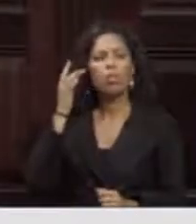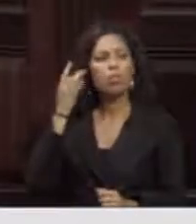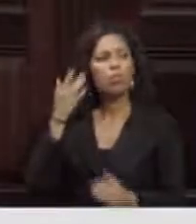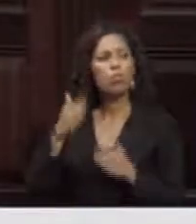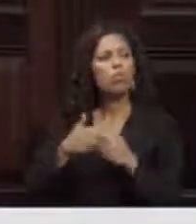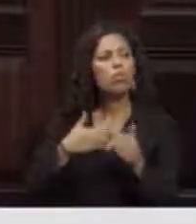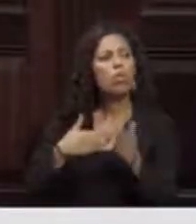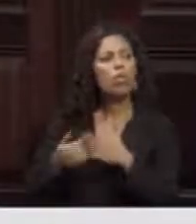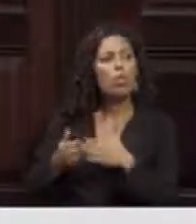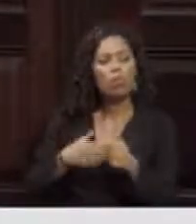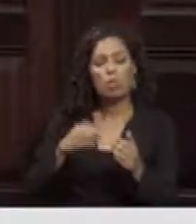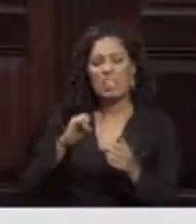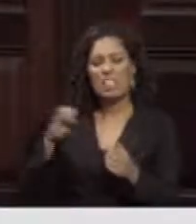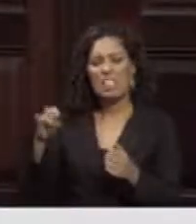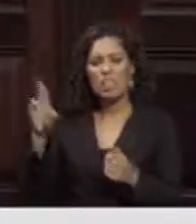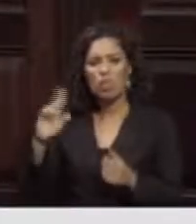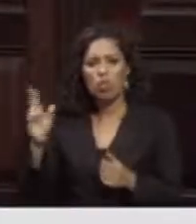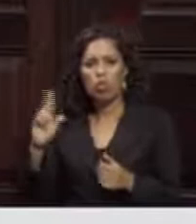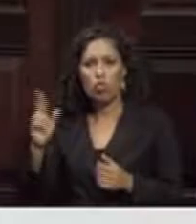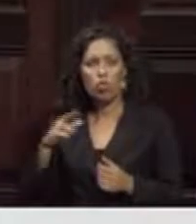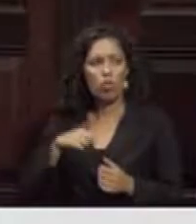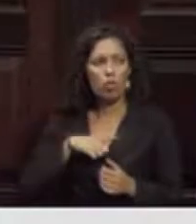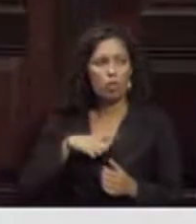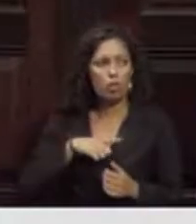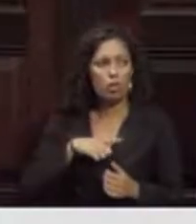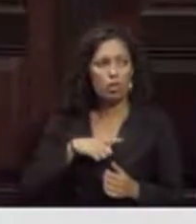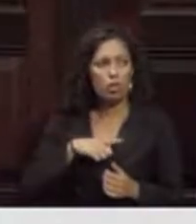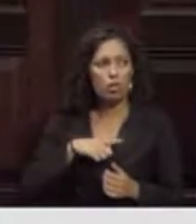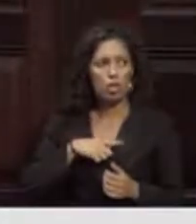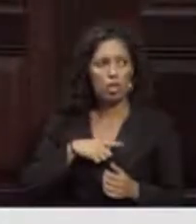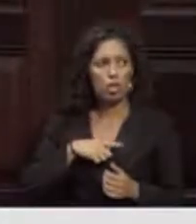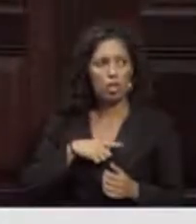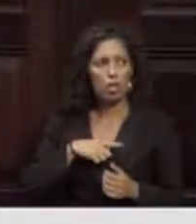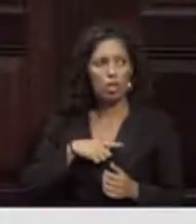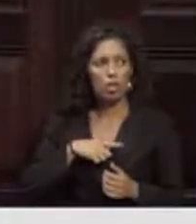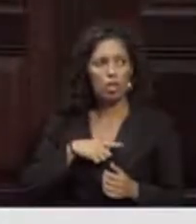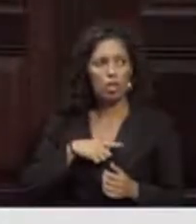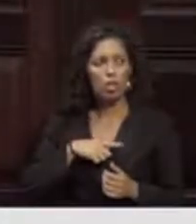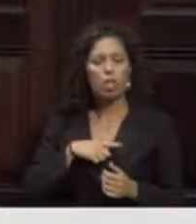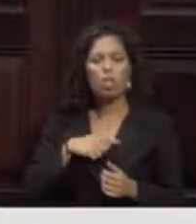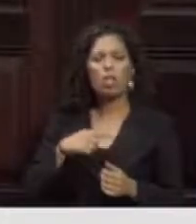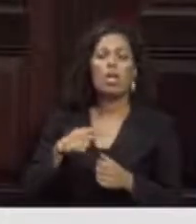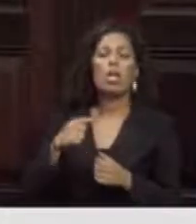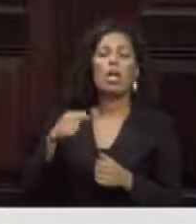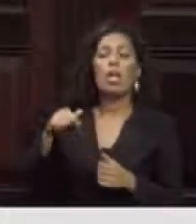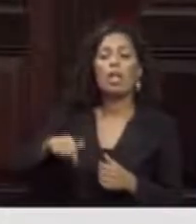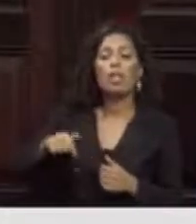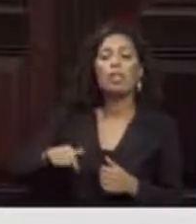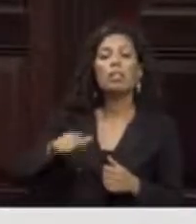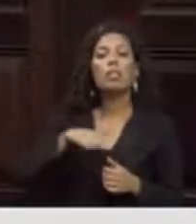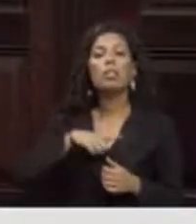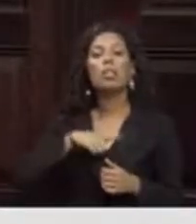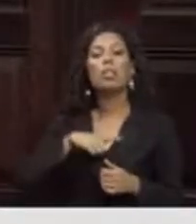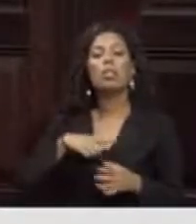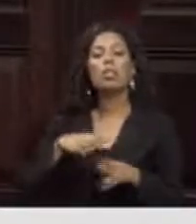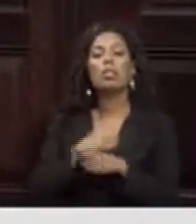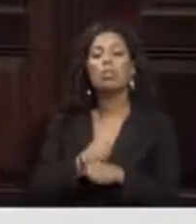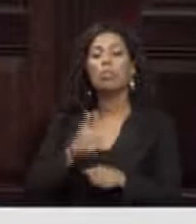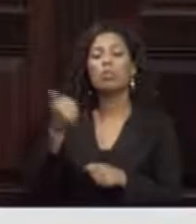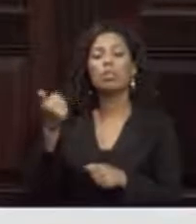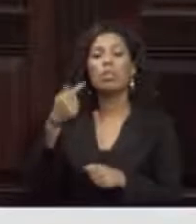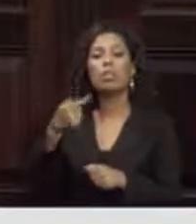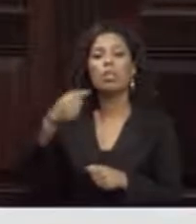minha concepção religiosa ou não, há entre os 17 milhões de cidadãos cariocas e fluminenses, cidadãos